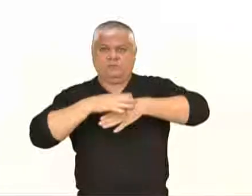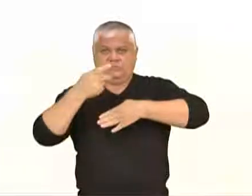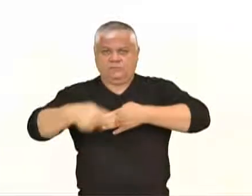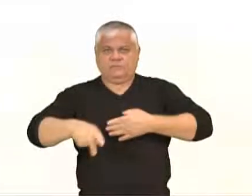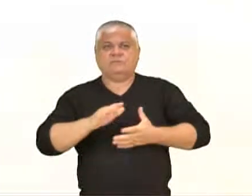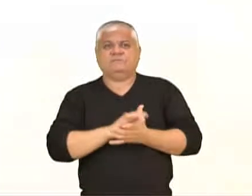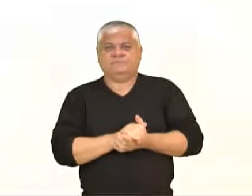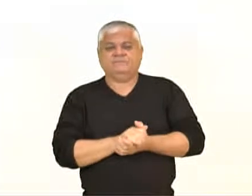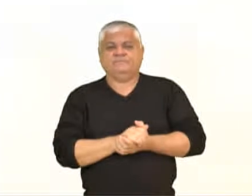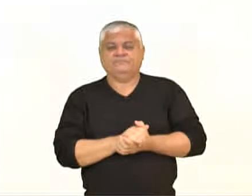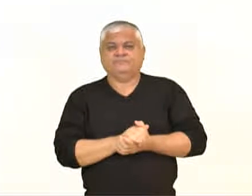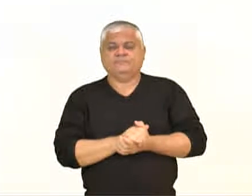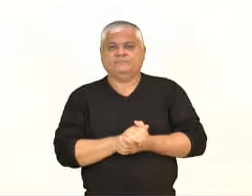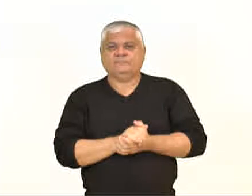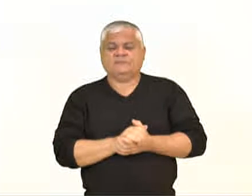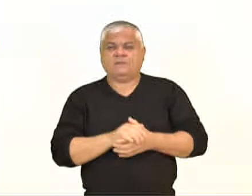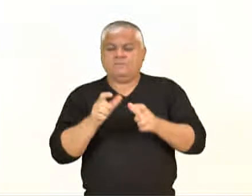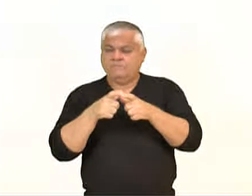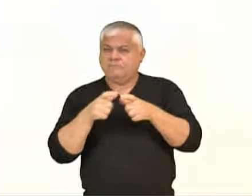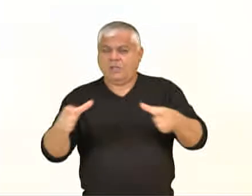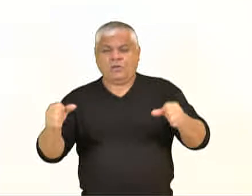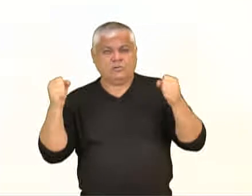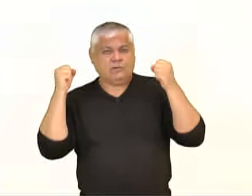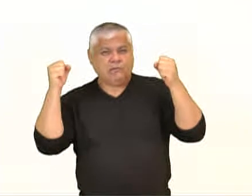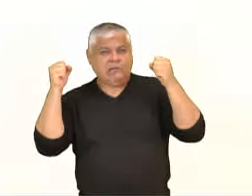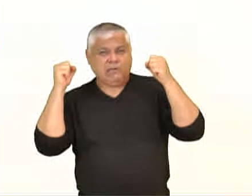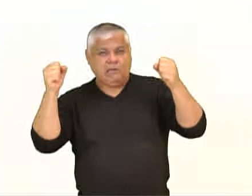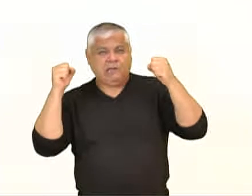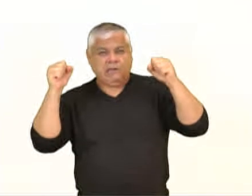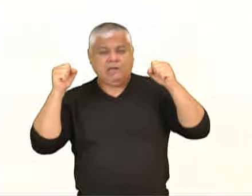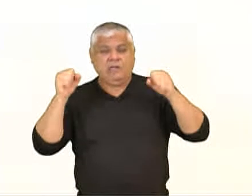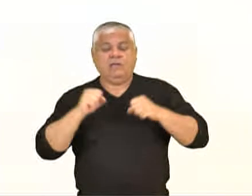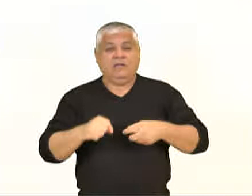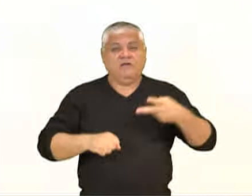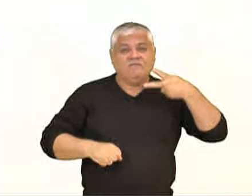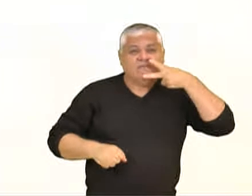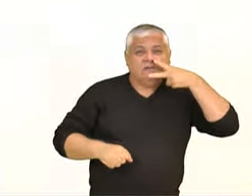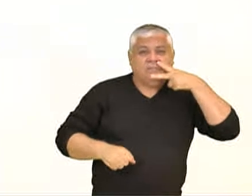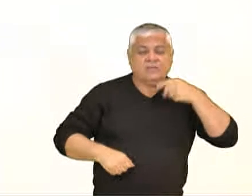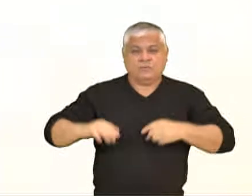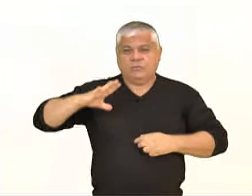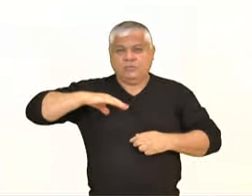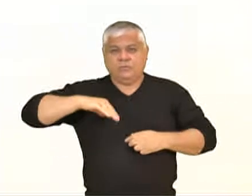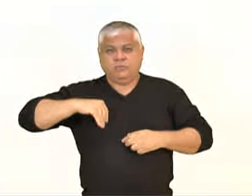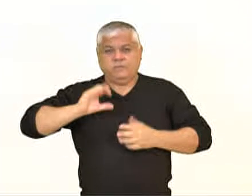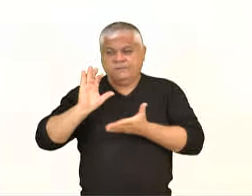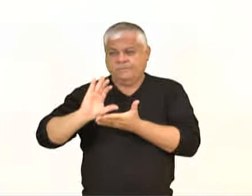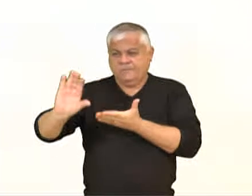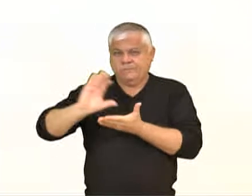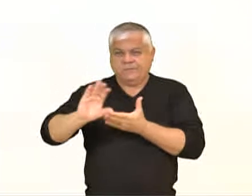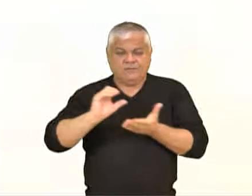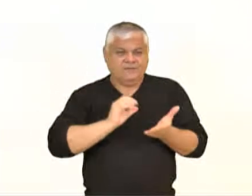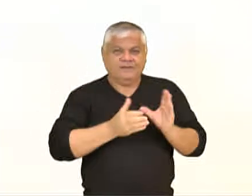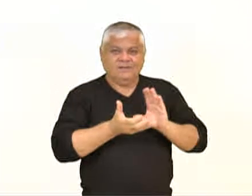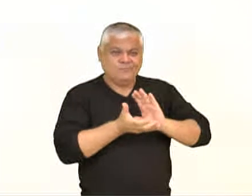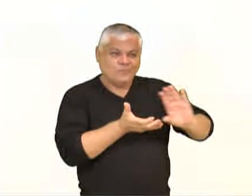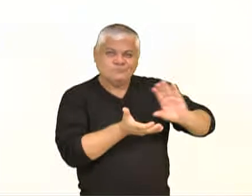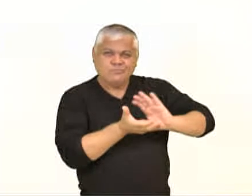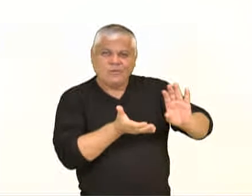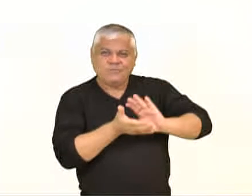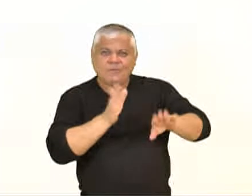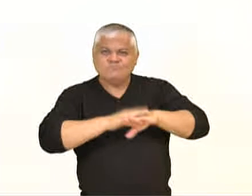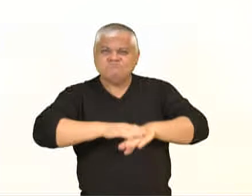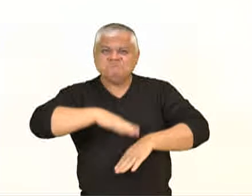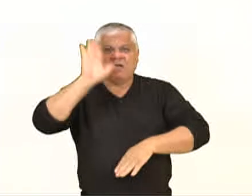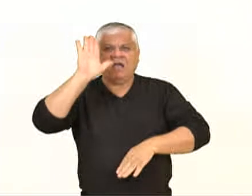né? Os maiores em torcida, Flamengo e Corinthians, recebem mais dinheiro pelas mesmas transmissões de TV do que os